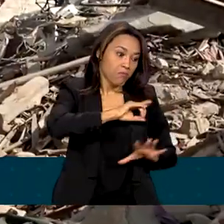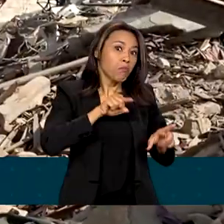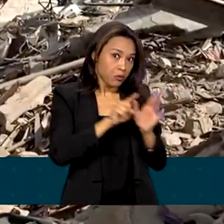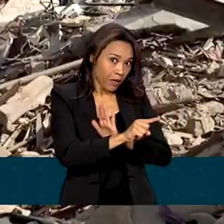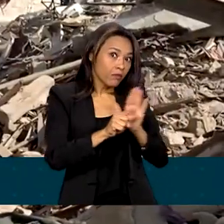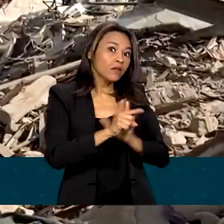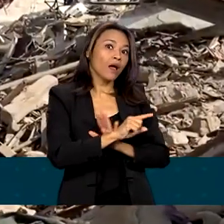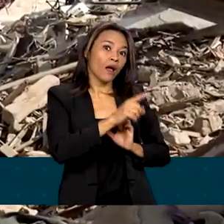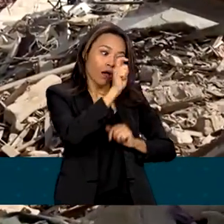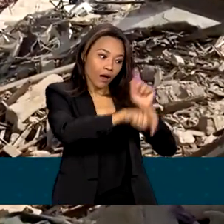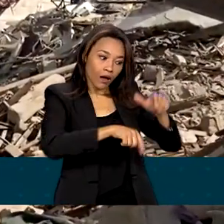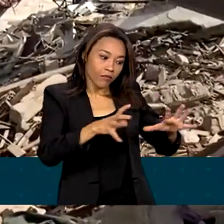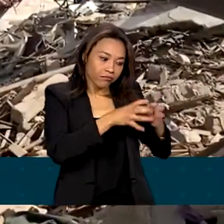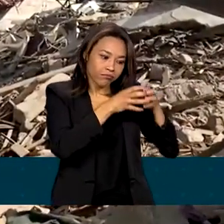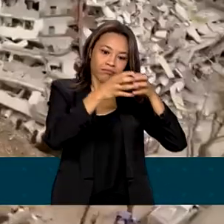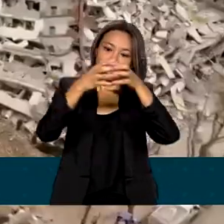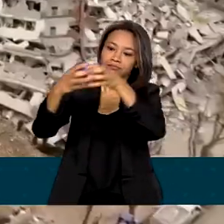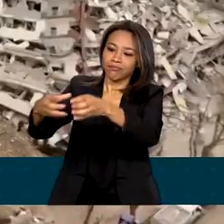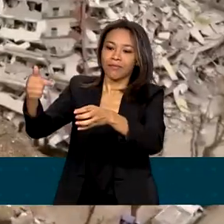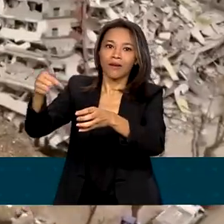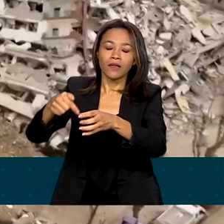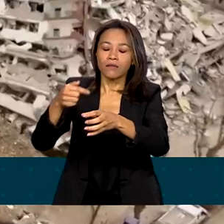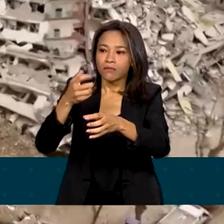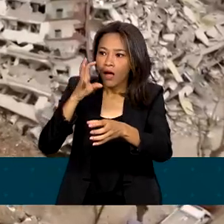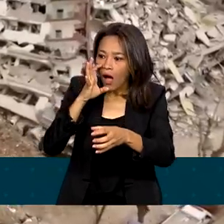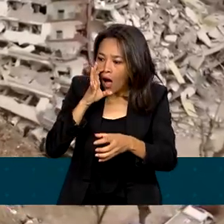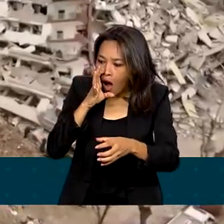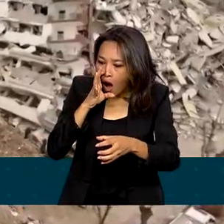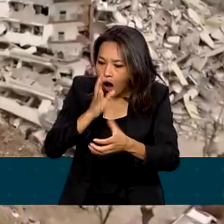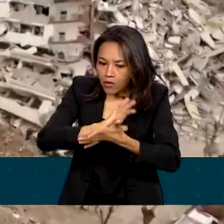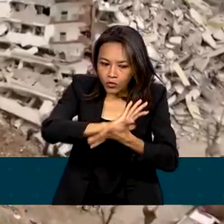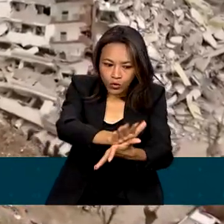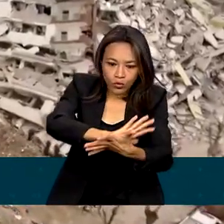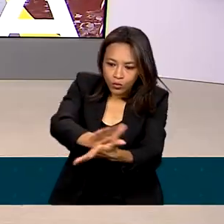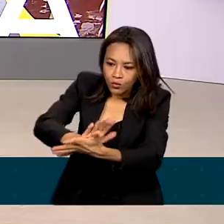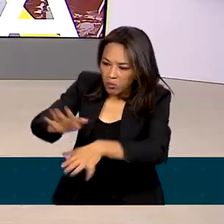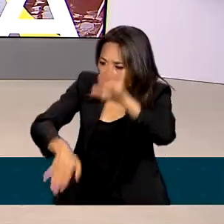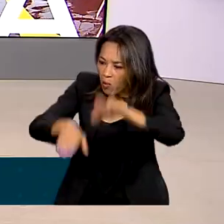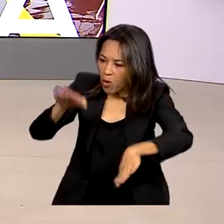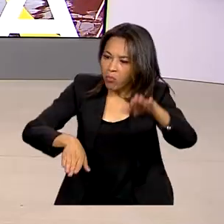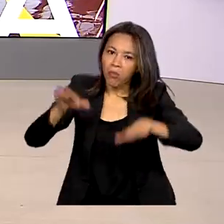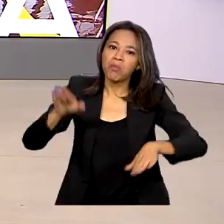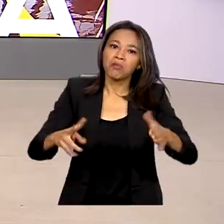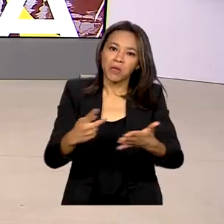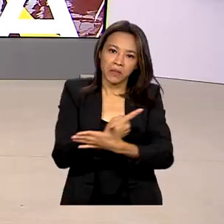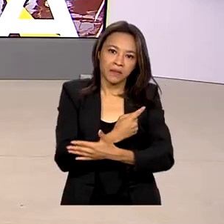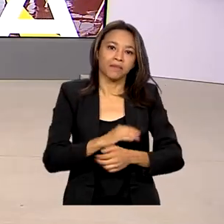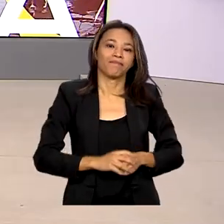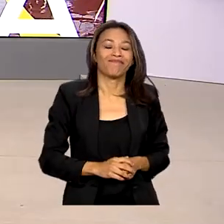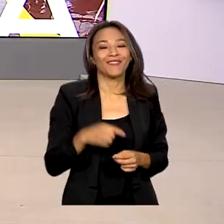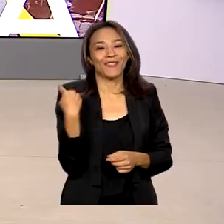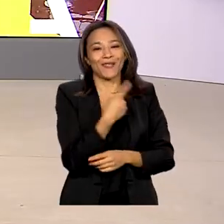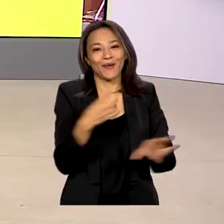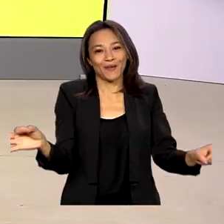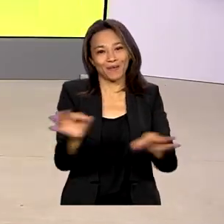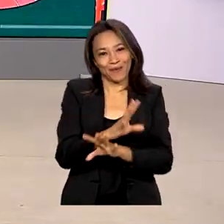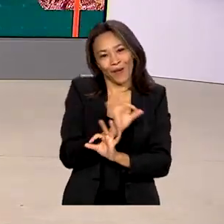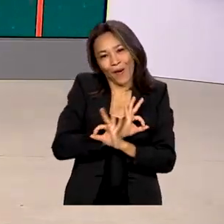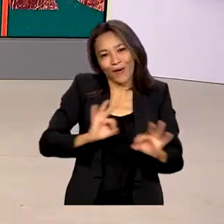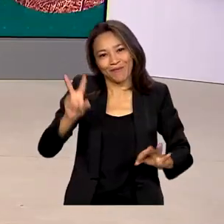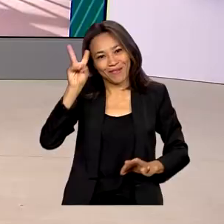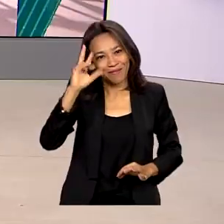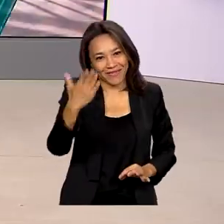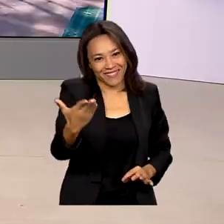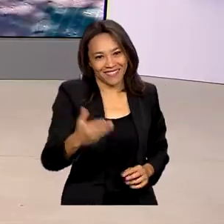é muito impressionante a quantidade de estragos que esse terremoto causou e a gente fica por aqui uma ótima segunda-feira